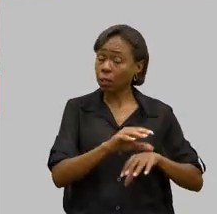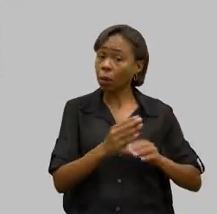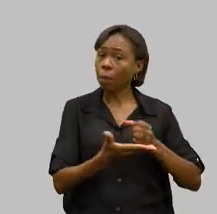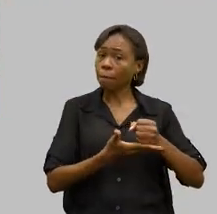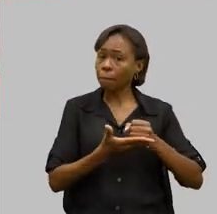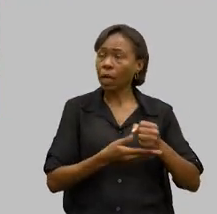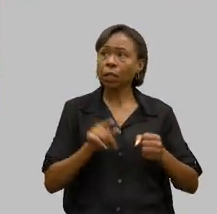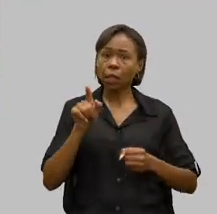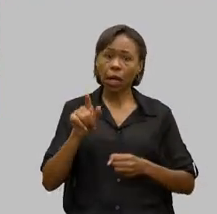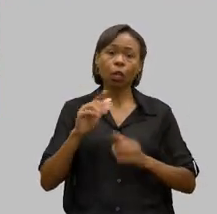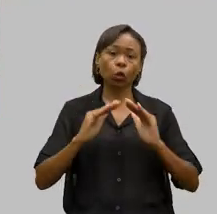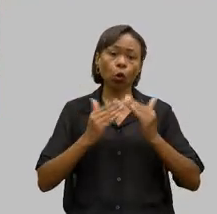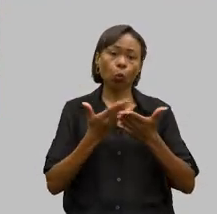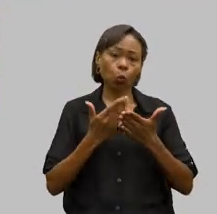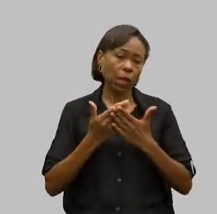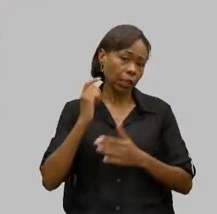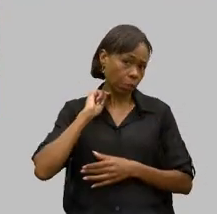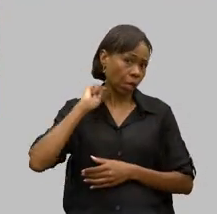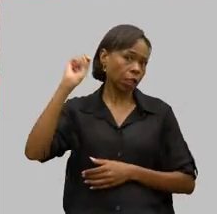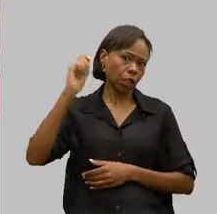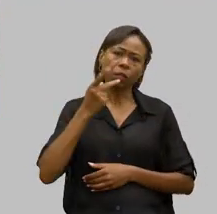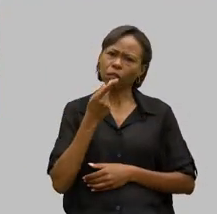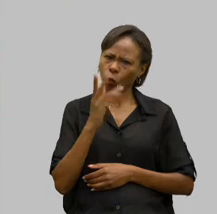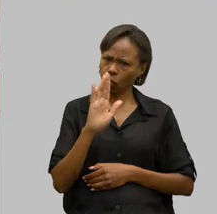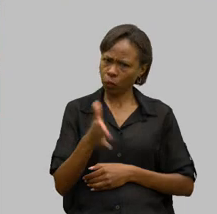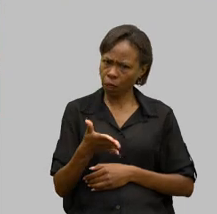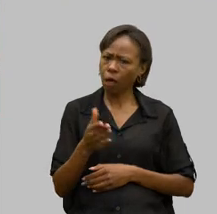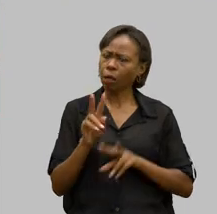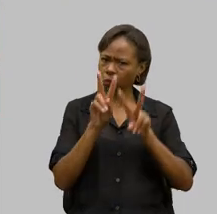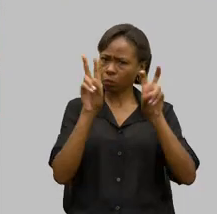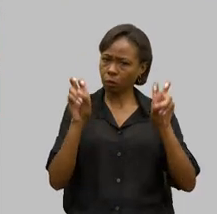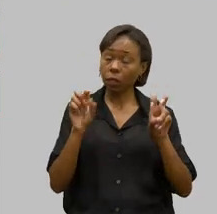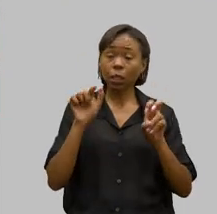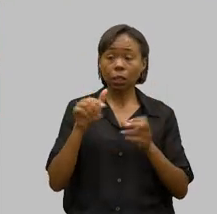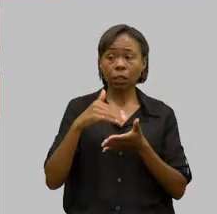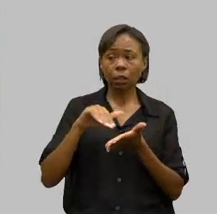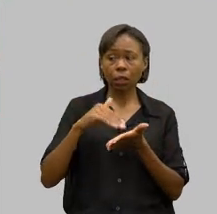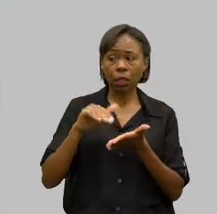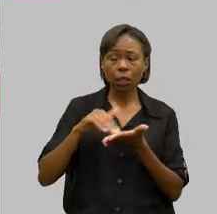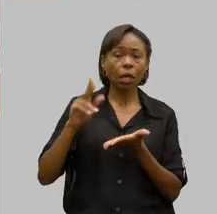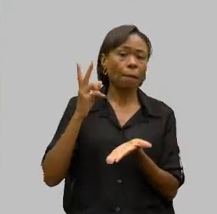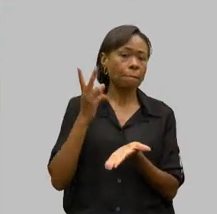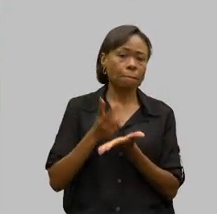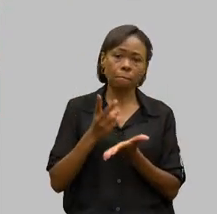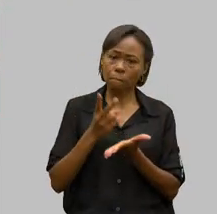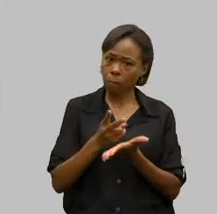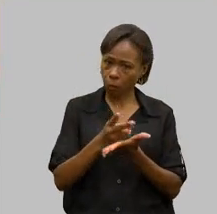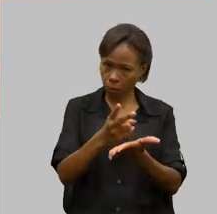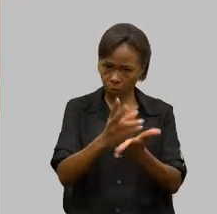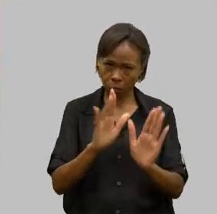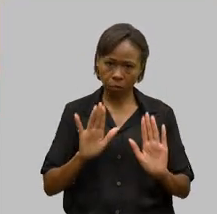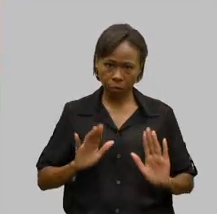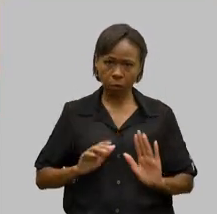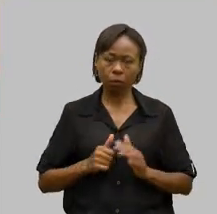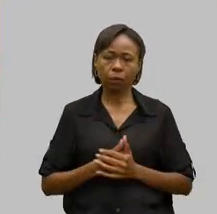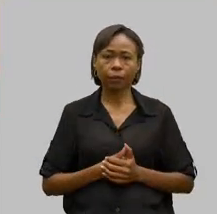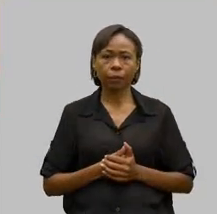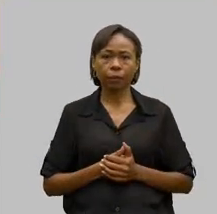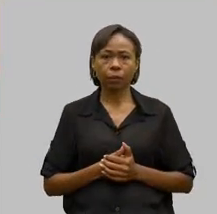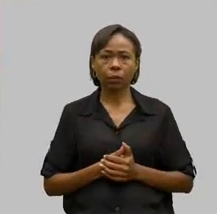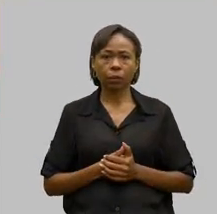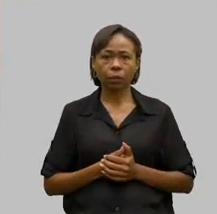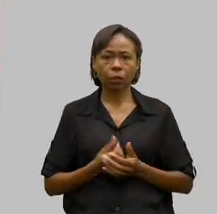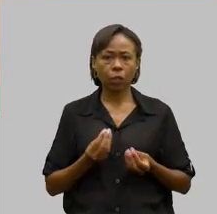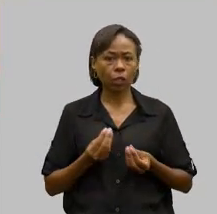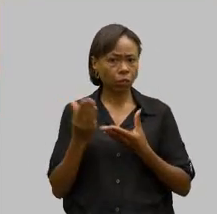Nós já nos manifestamos quanto a isto e a secretaria permanece com o mesmo manifesto. Nós enviamos por isso que não chegou,